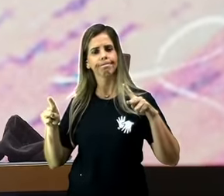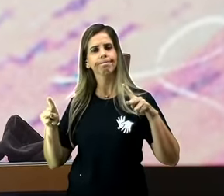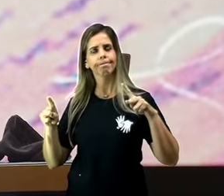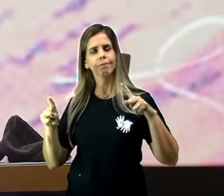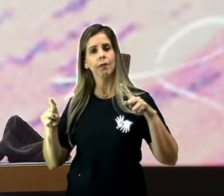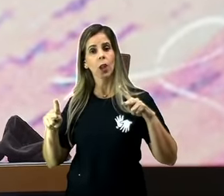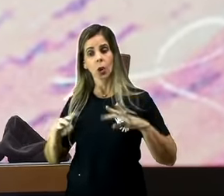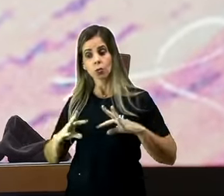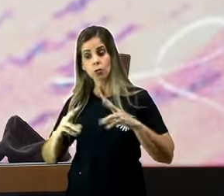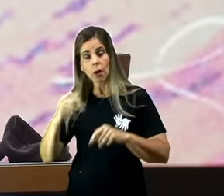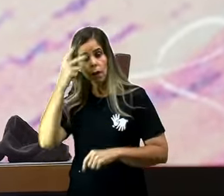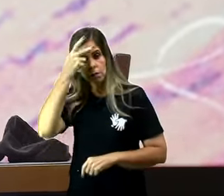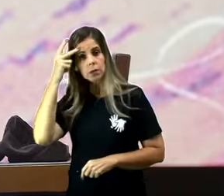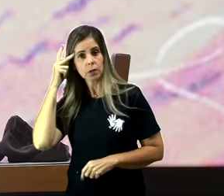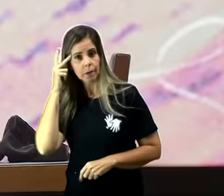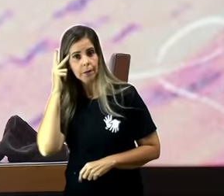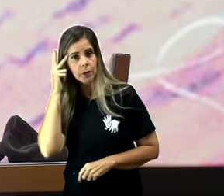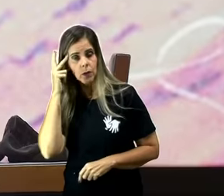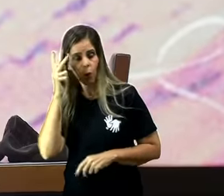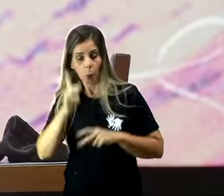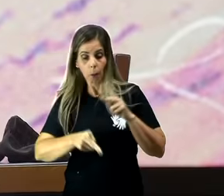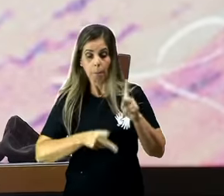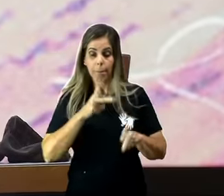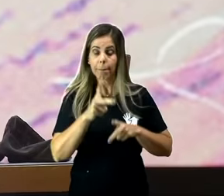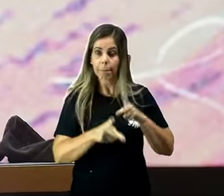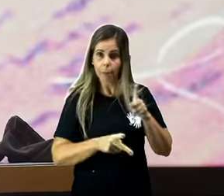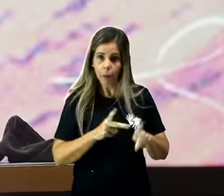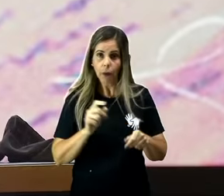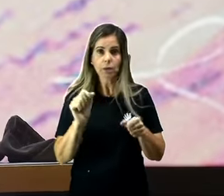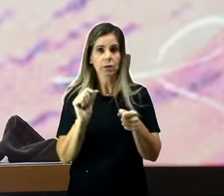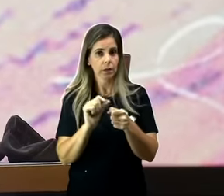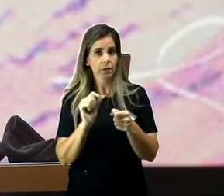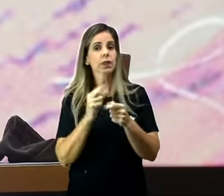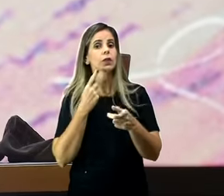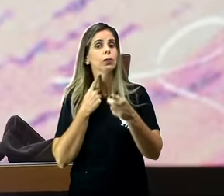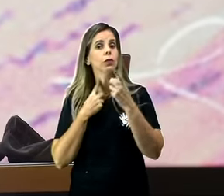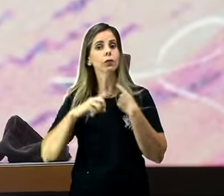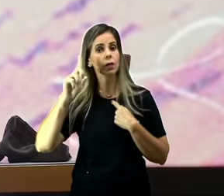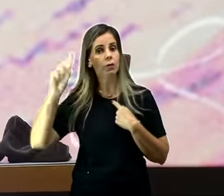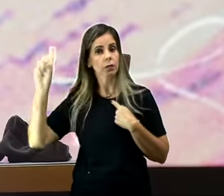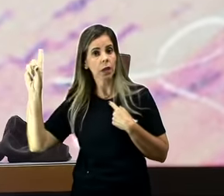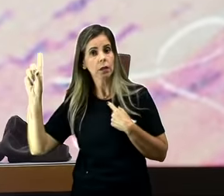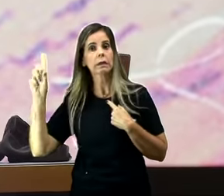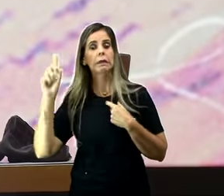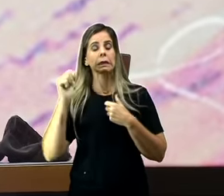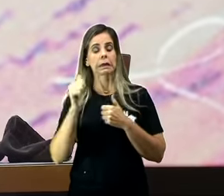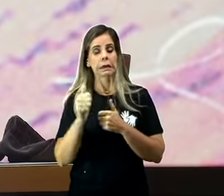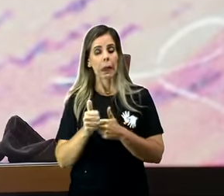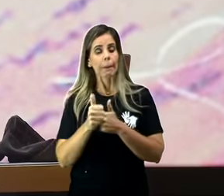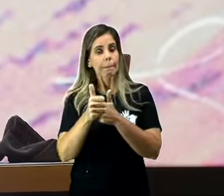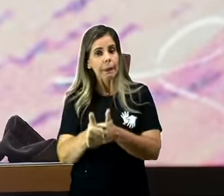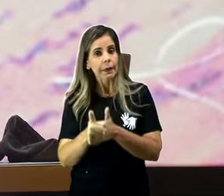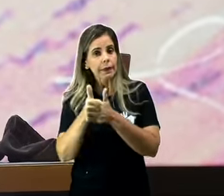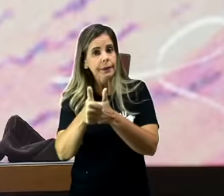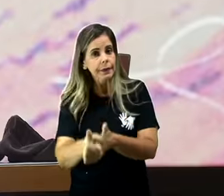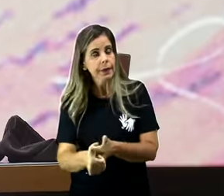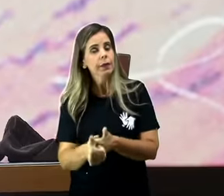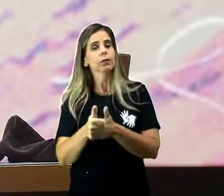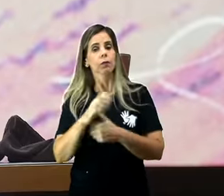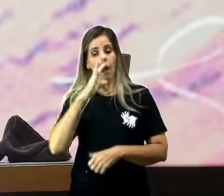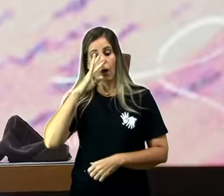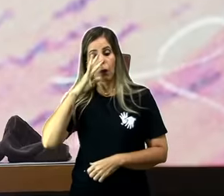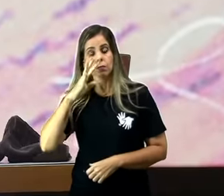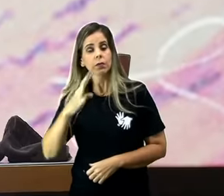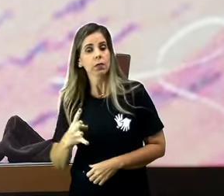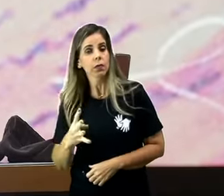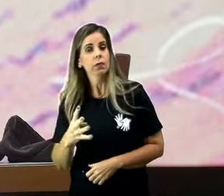que eles foram perseguidos, rejeitados, enfrentaram guerra, gigante, fornalha, cova, acusação, calúnia, coisas horríveis